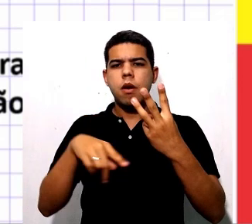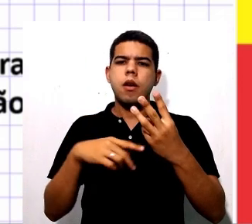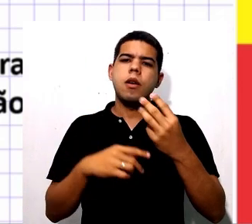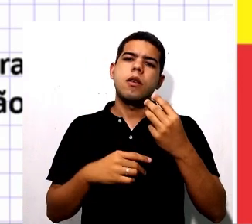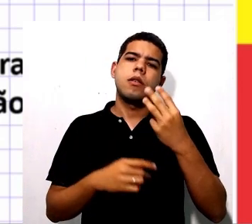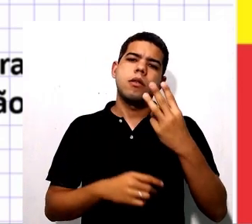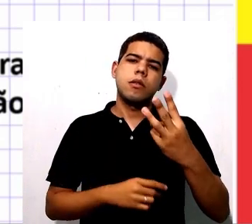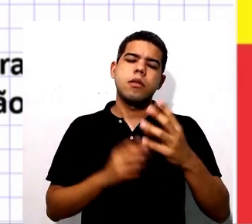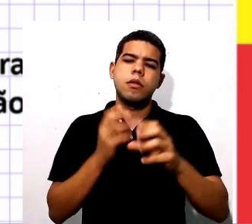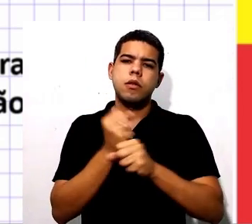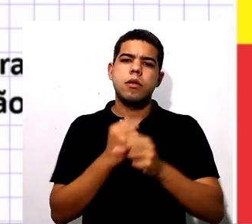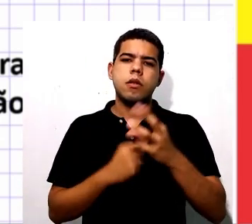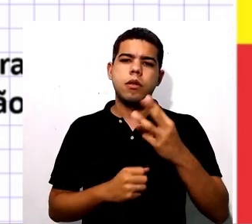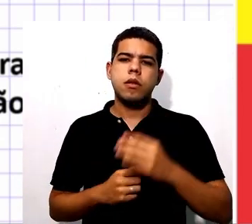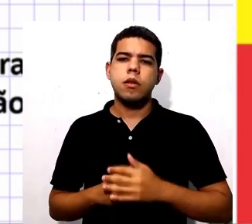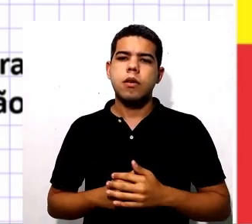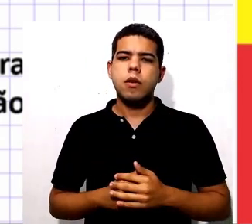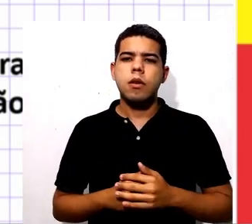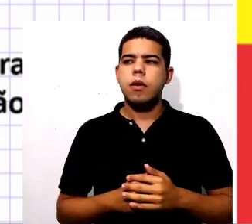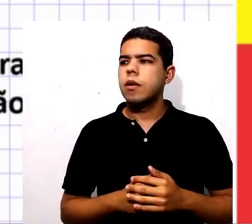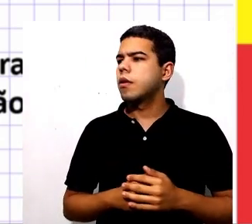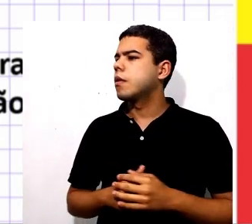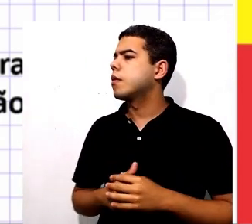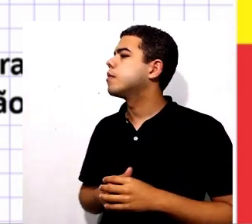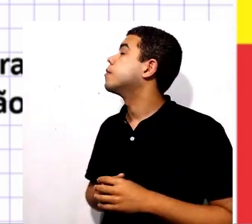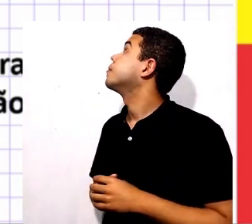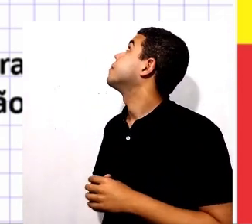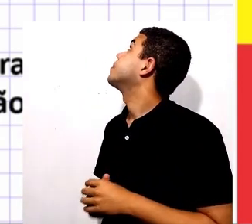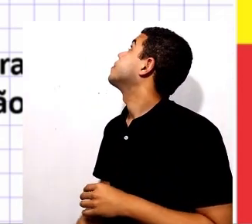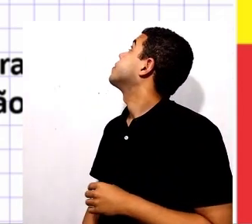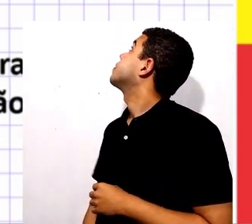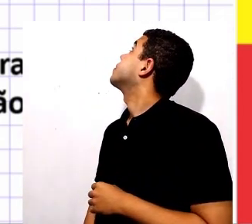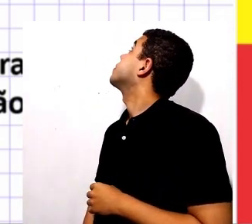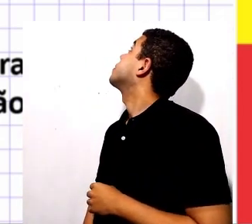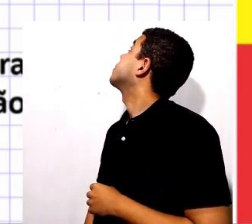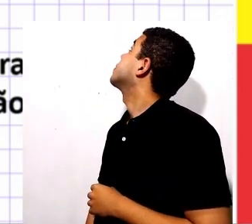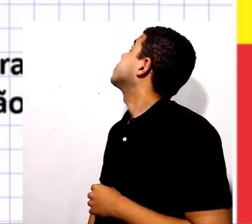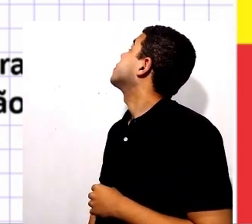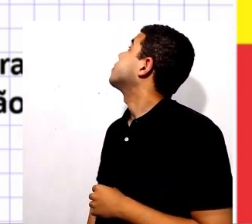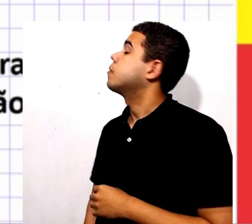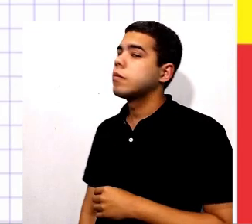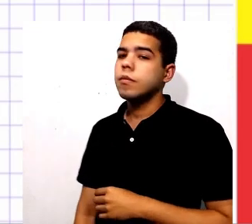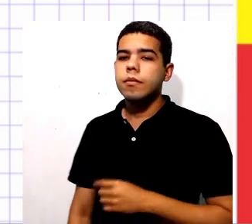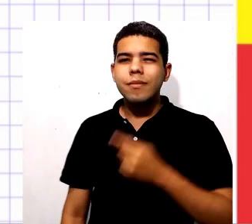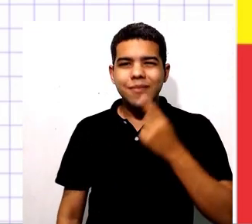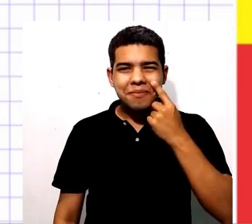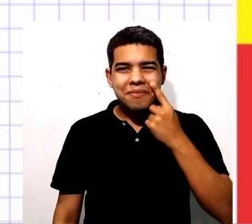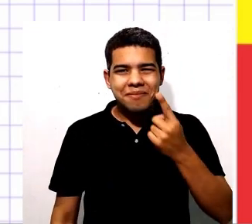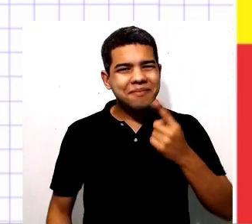lados são tudo 3. Beleza? Tá vendo que é tranquilo? Sem aperreio. E agora,